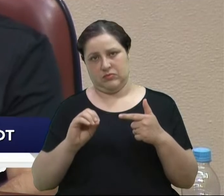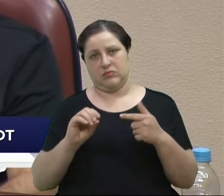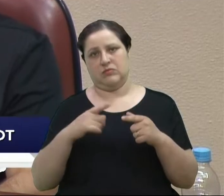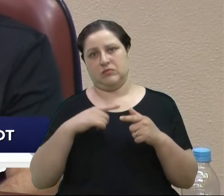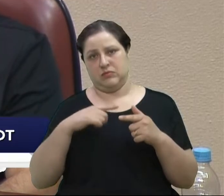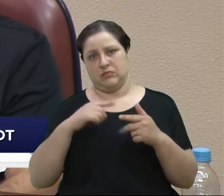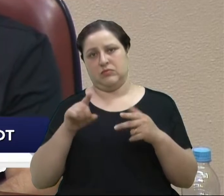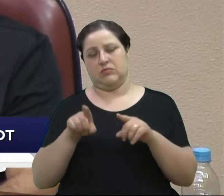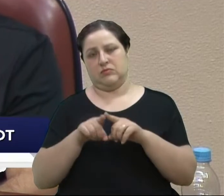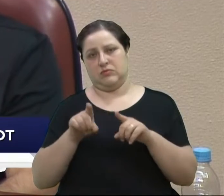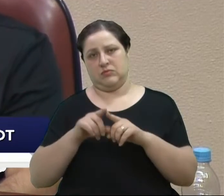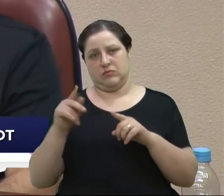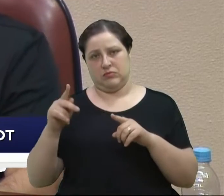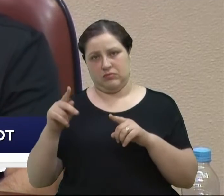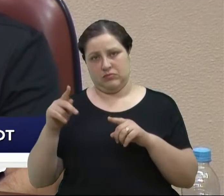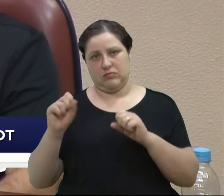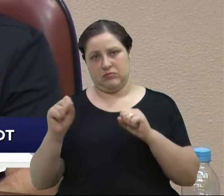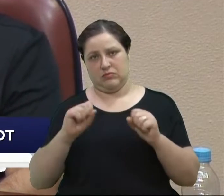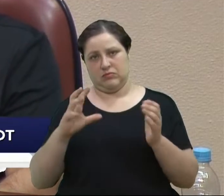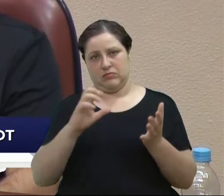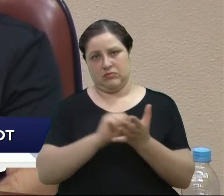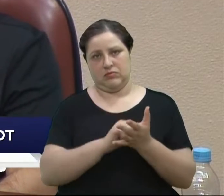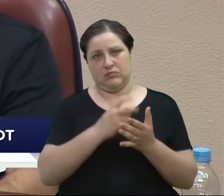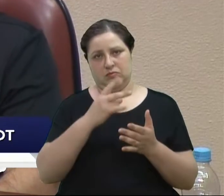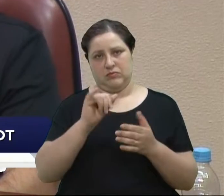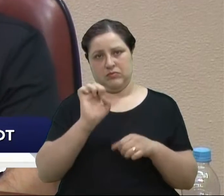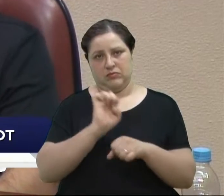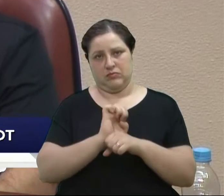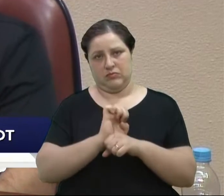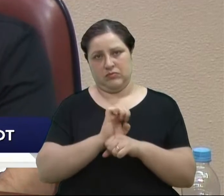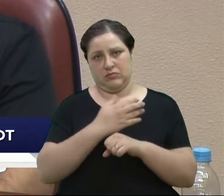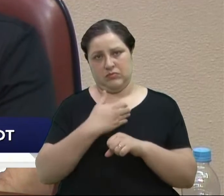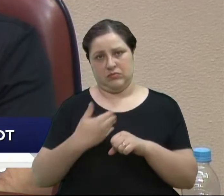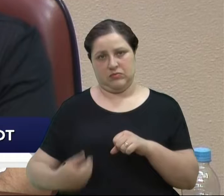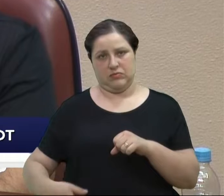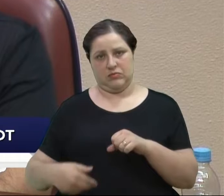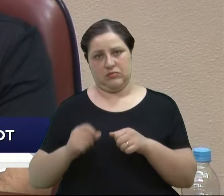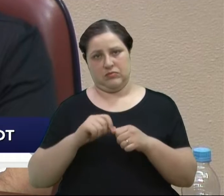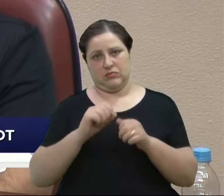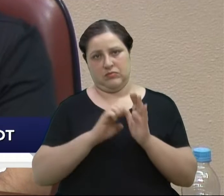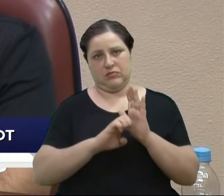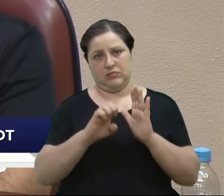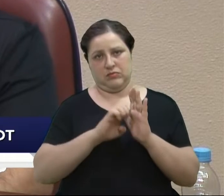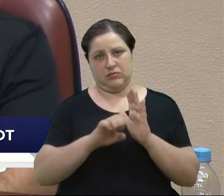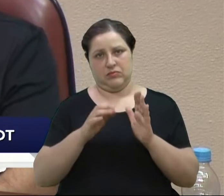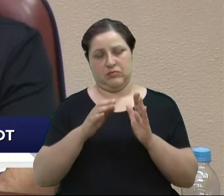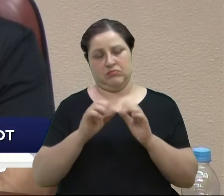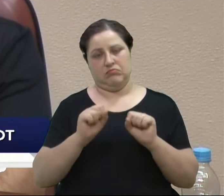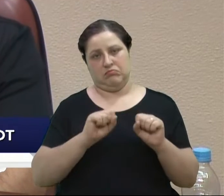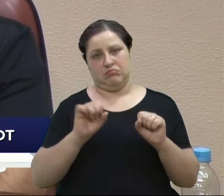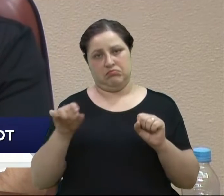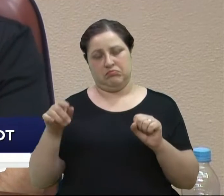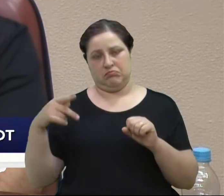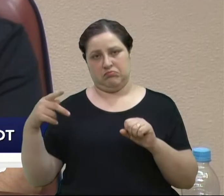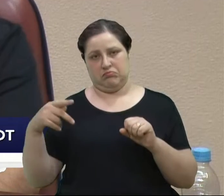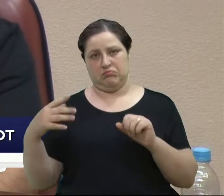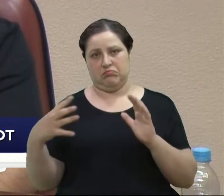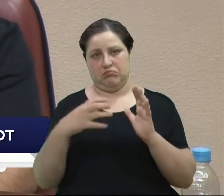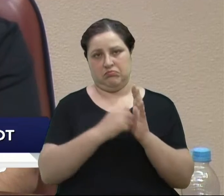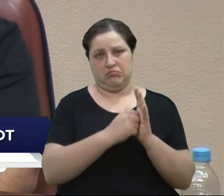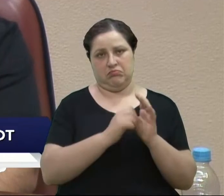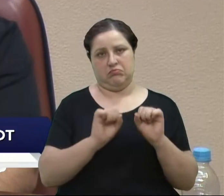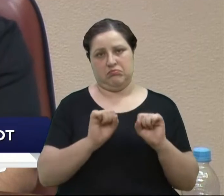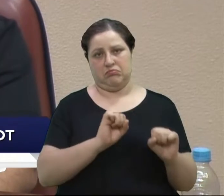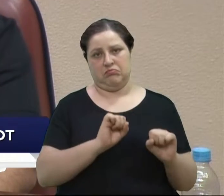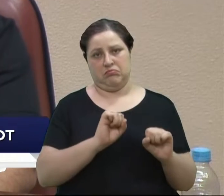pelo governo do Estado, eles podem se credenciar. Então, fazer esse apelo público a vocês, se puderem dar uma atenção a essa questão que nós estamos